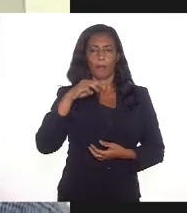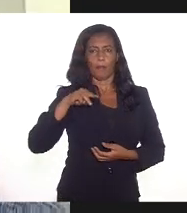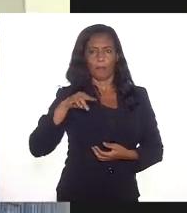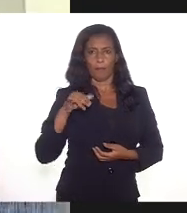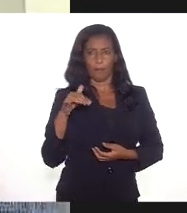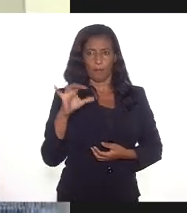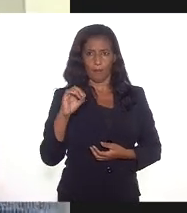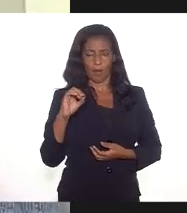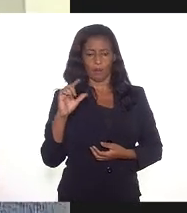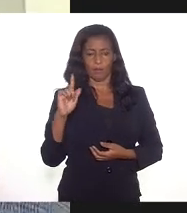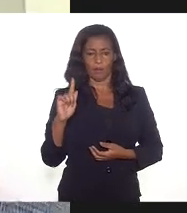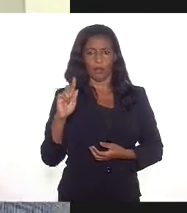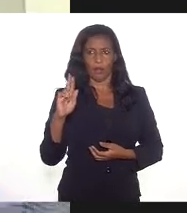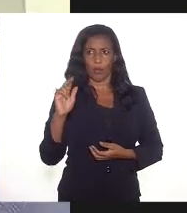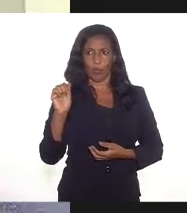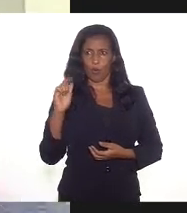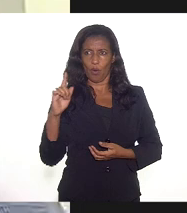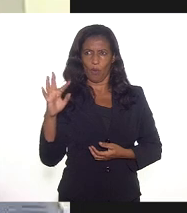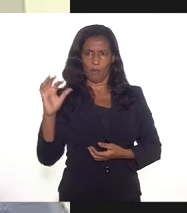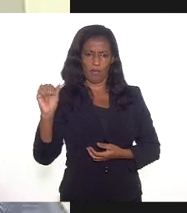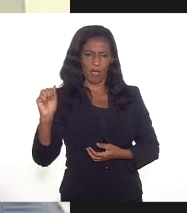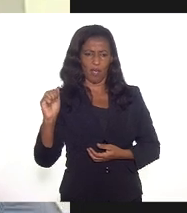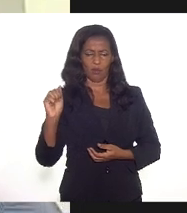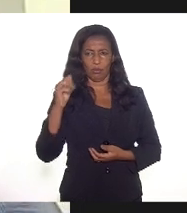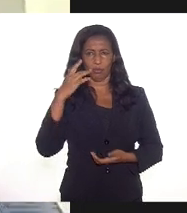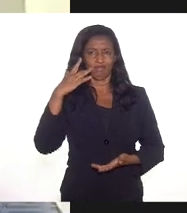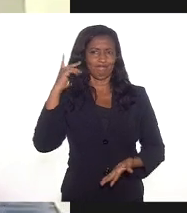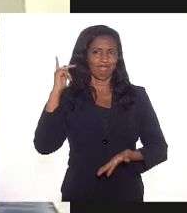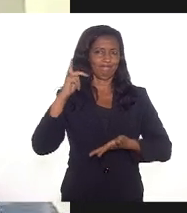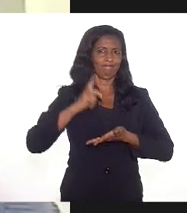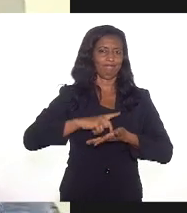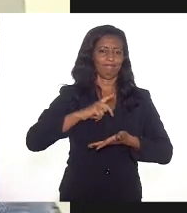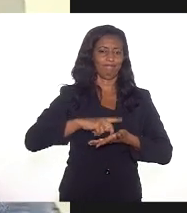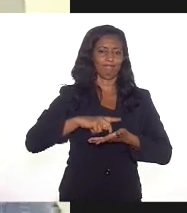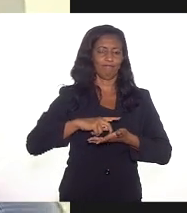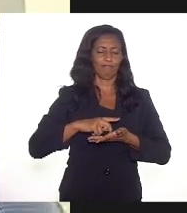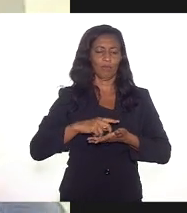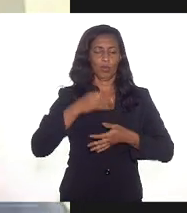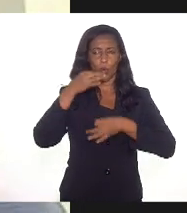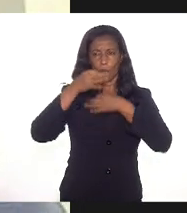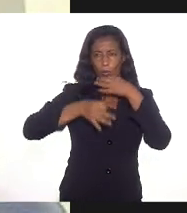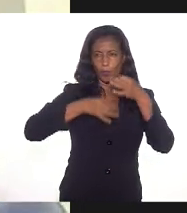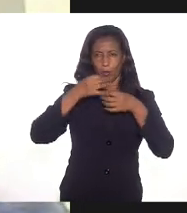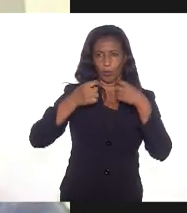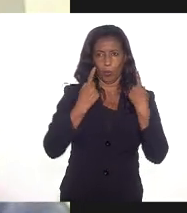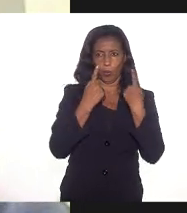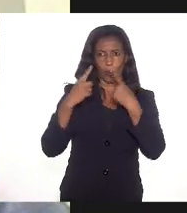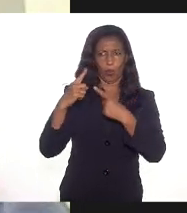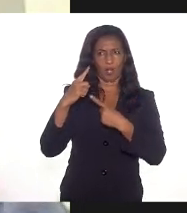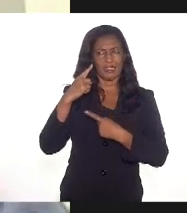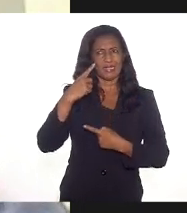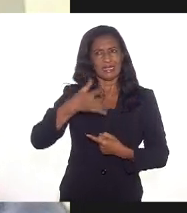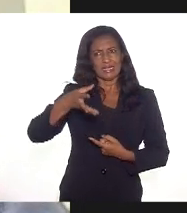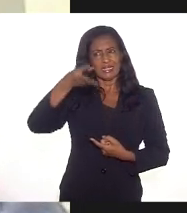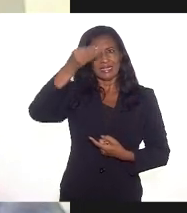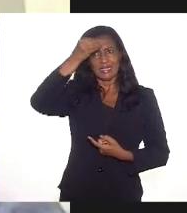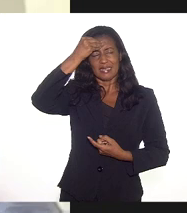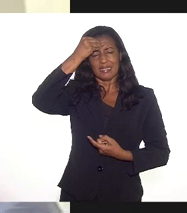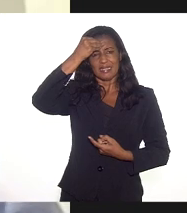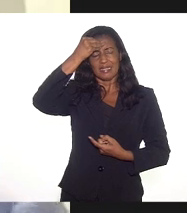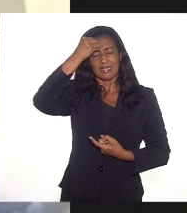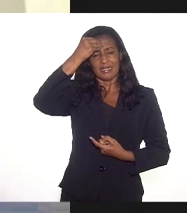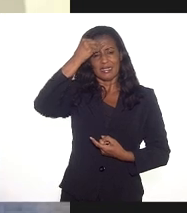Gualberto provou a incoerência em determinadas defesas. Isso fica gravado na TV Alerj,